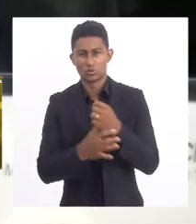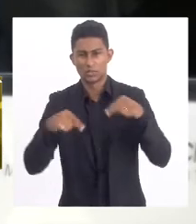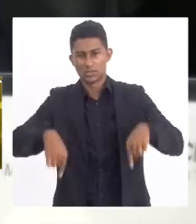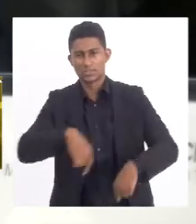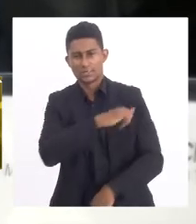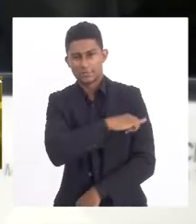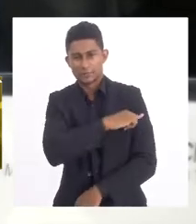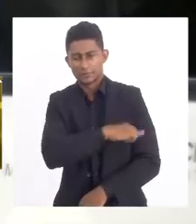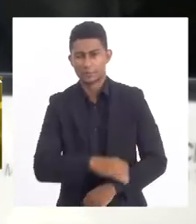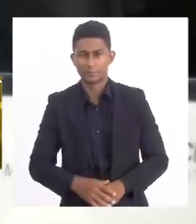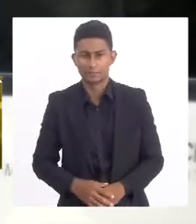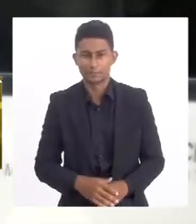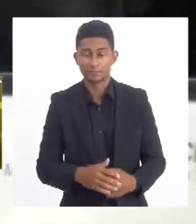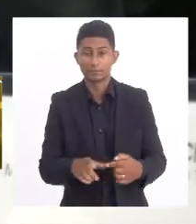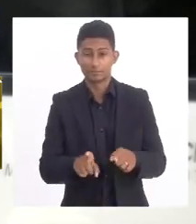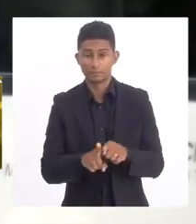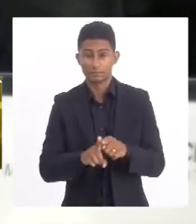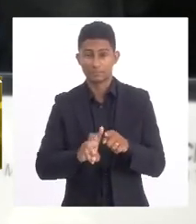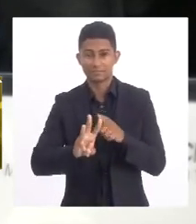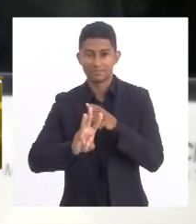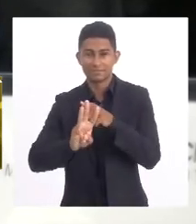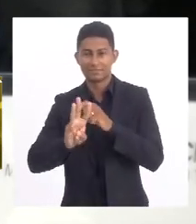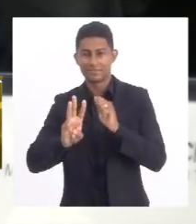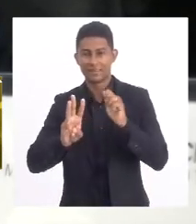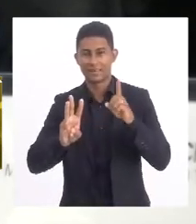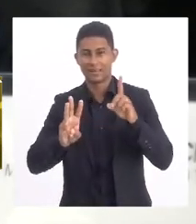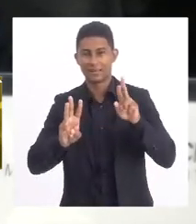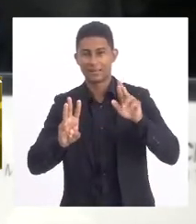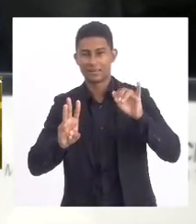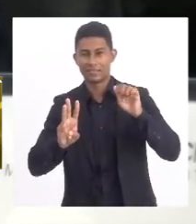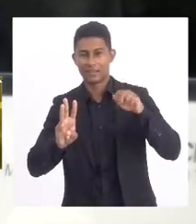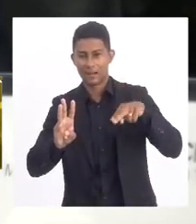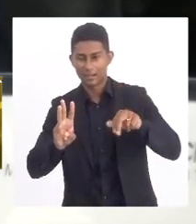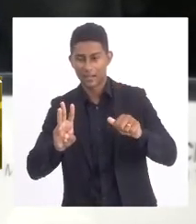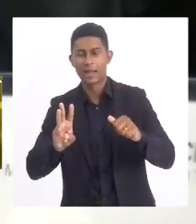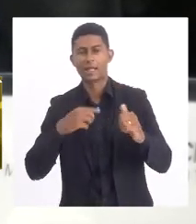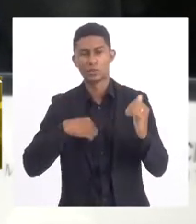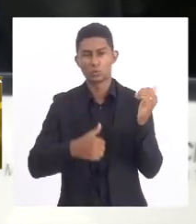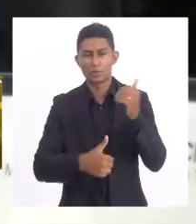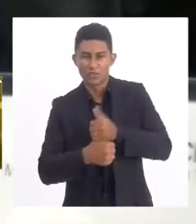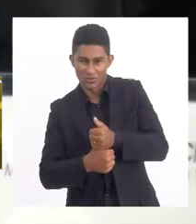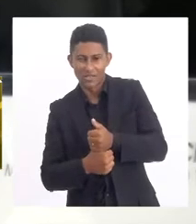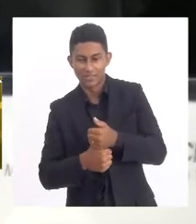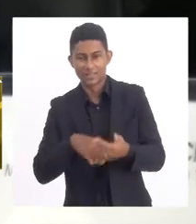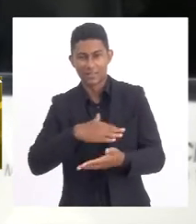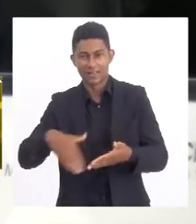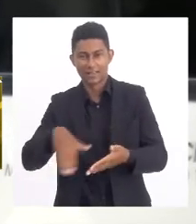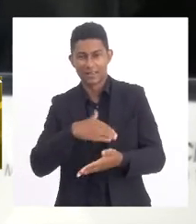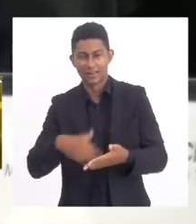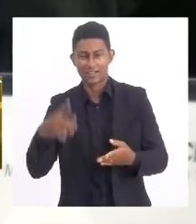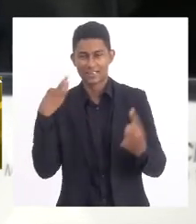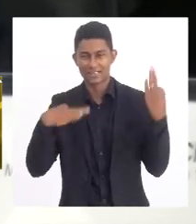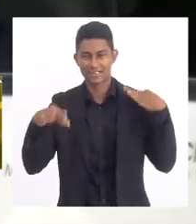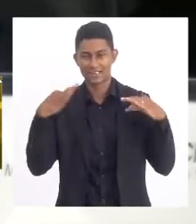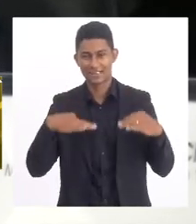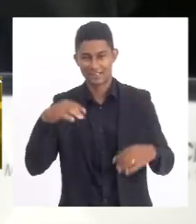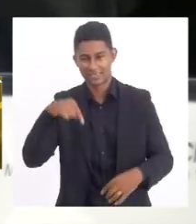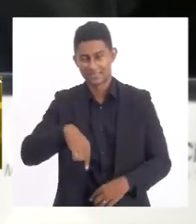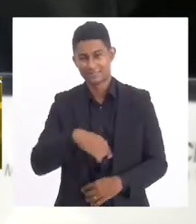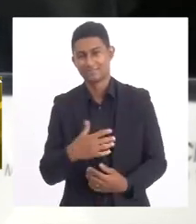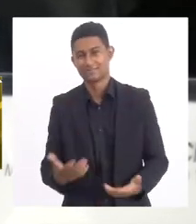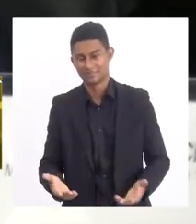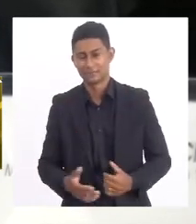Janeiro só da Nossa Adriana homem de Carvalho que eu tive o prazer de suceder na Secretaria de Estado de turismo e aqui representando abeoc do Rio de Janeiro